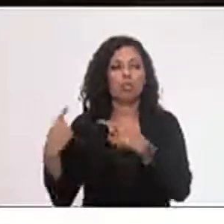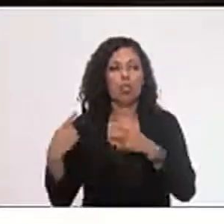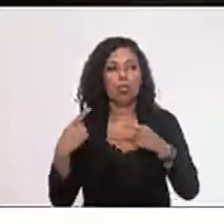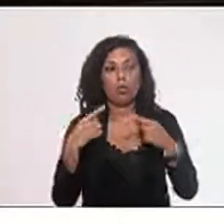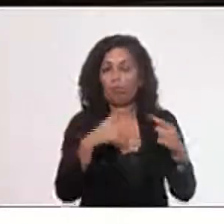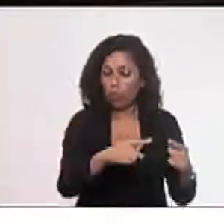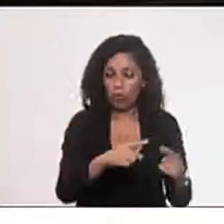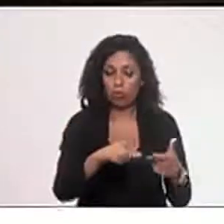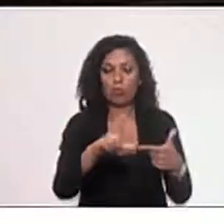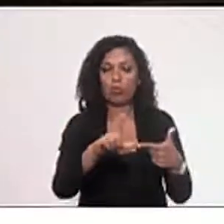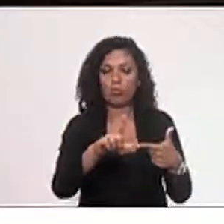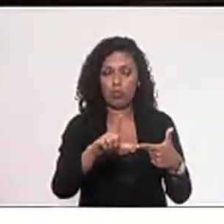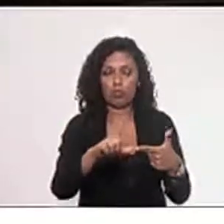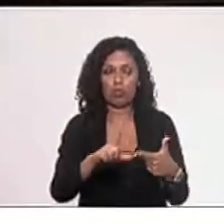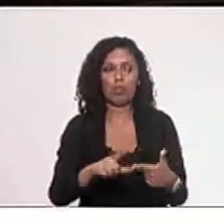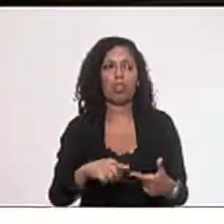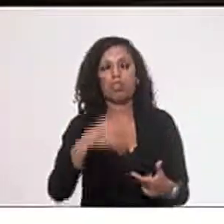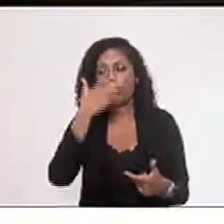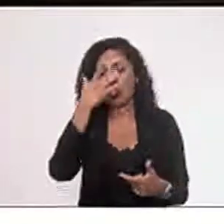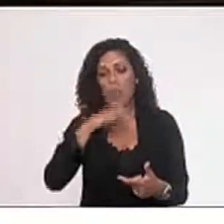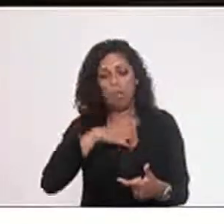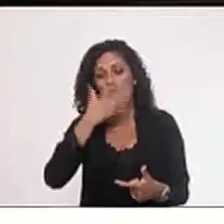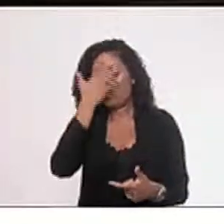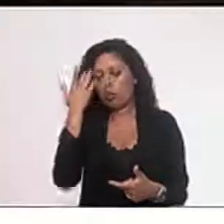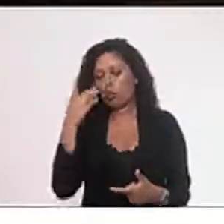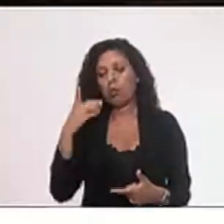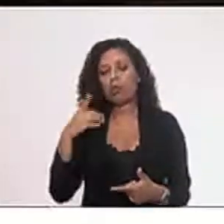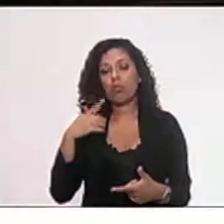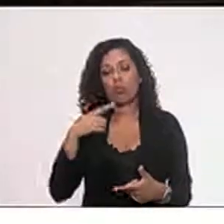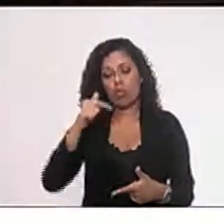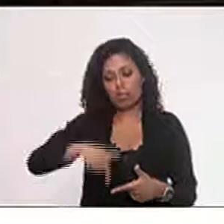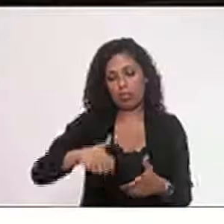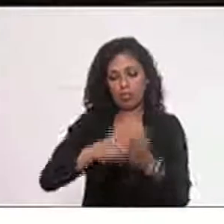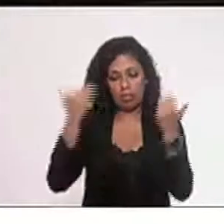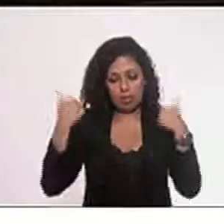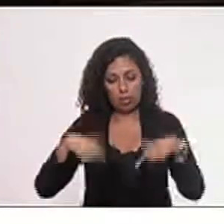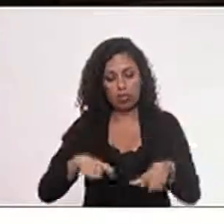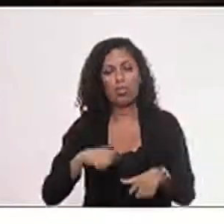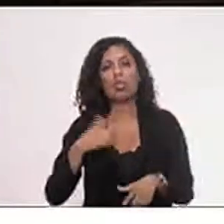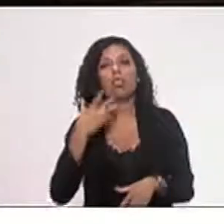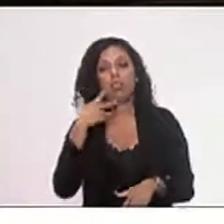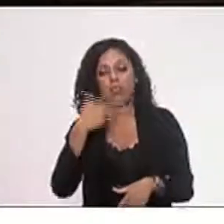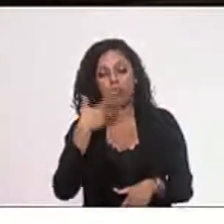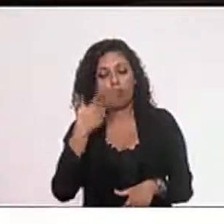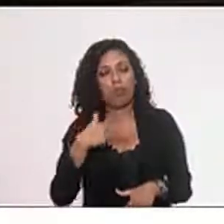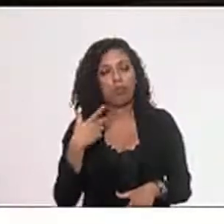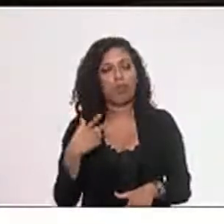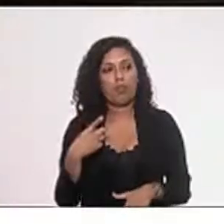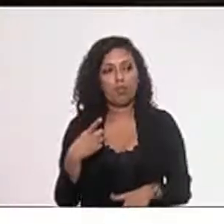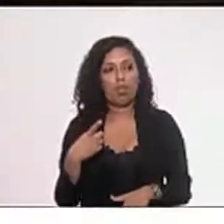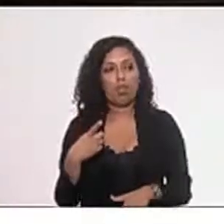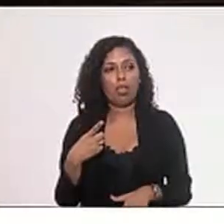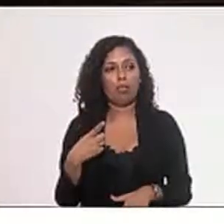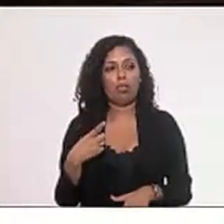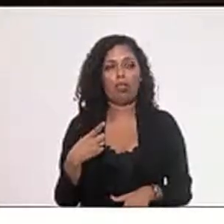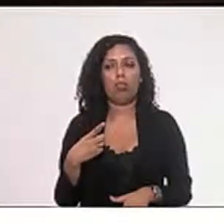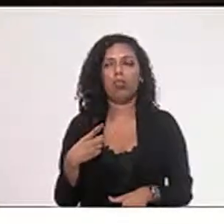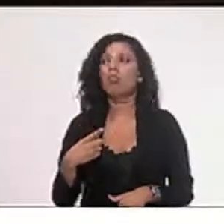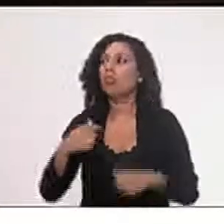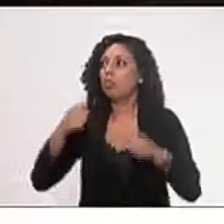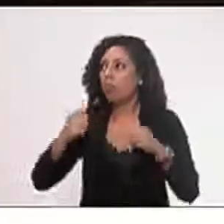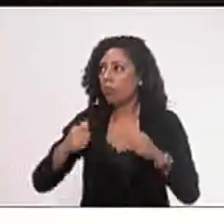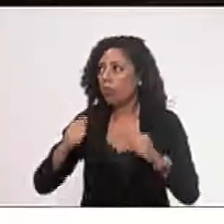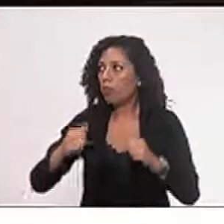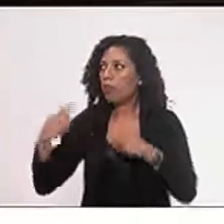legisladores que defendem ações por parte de agentes do estado ao arrepio da lei ser